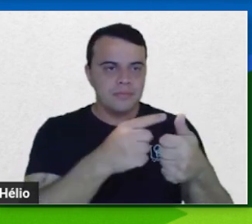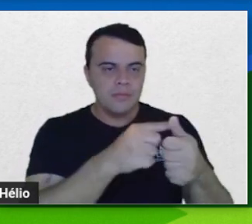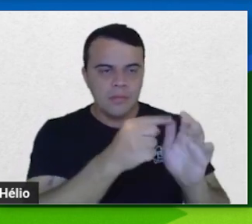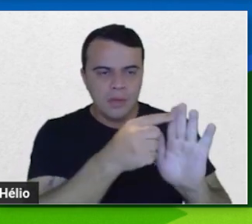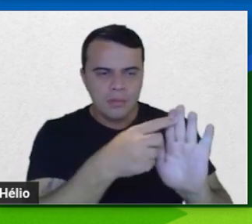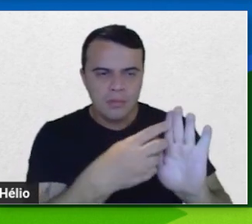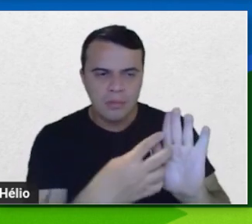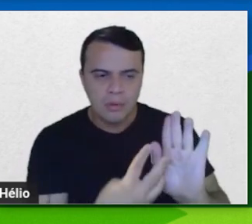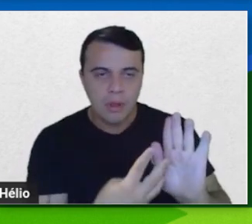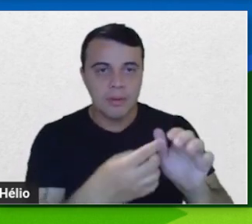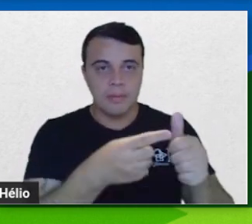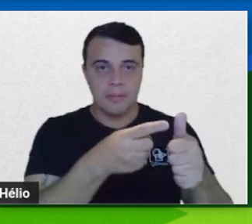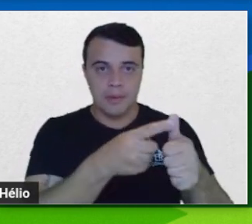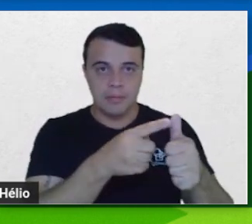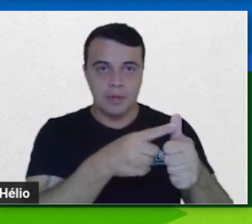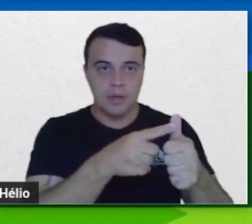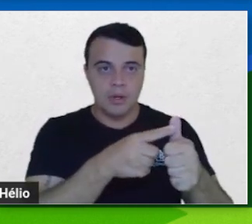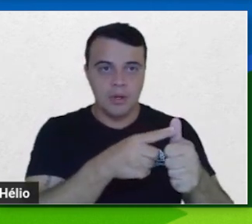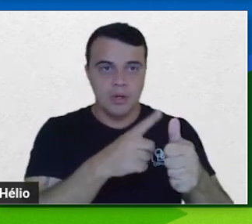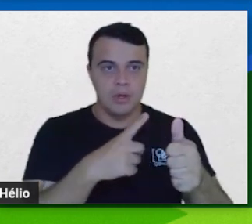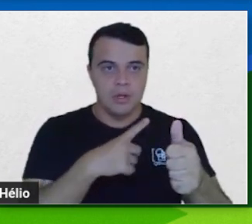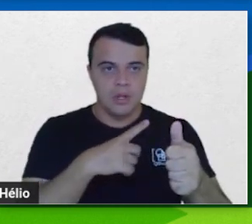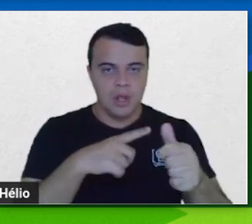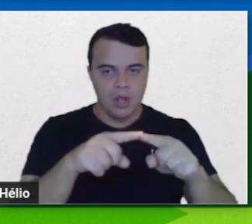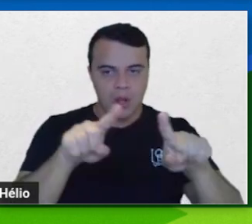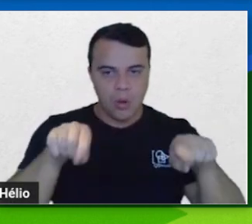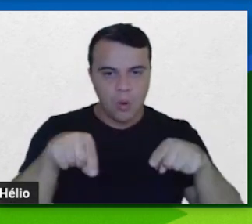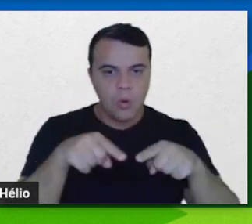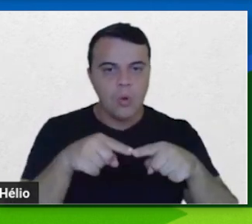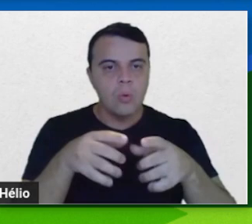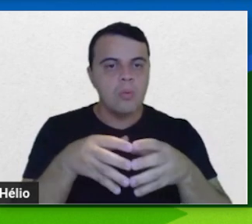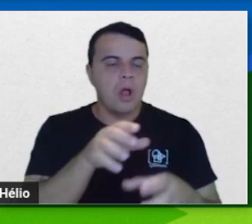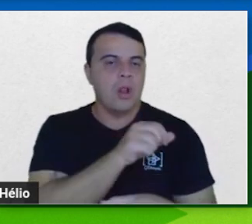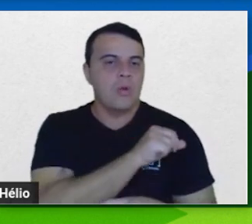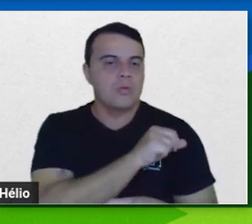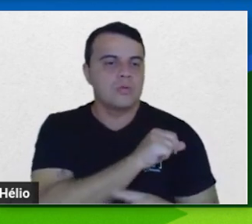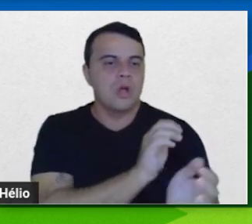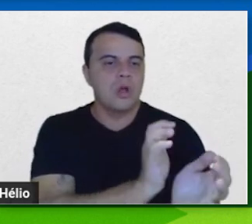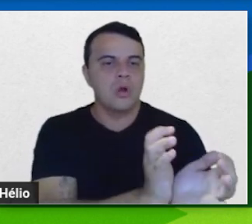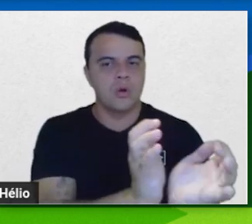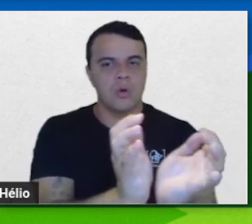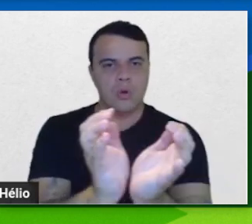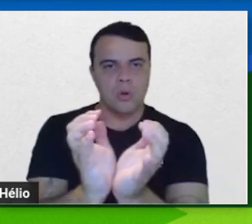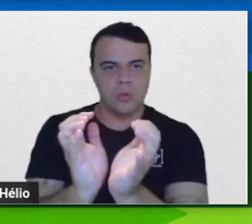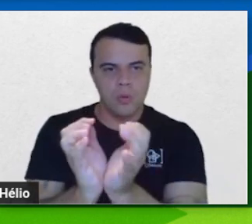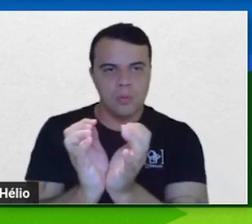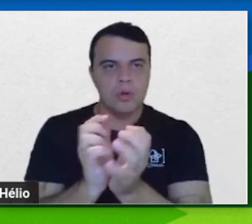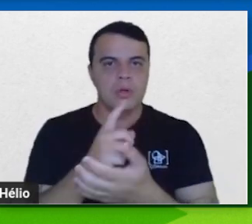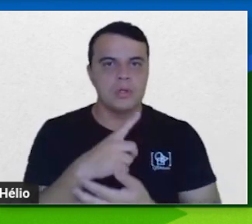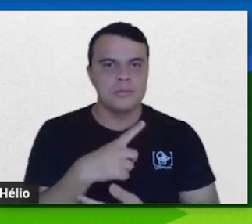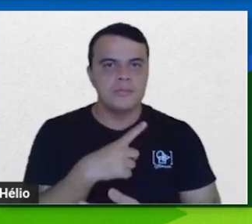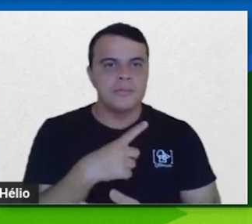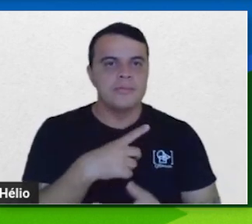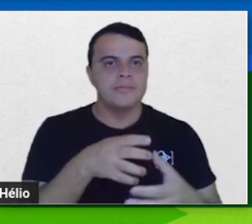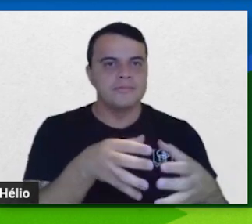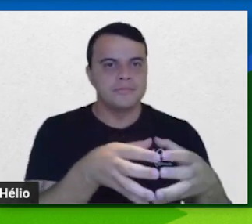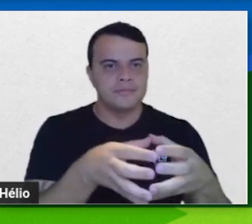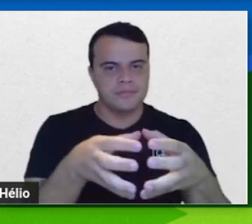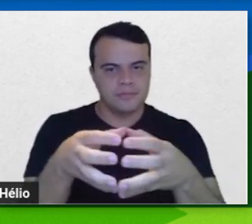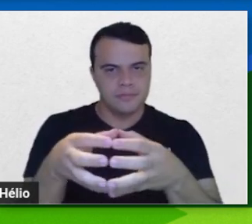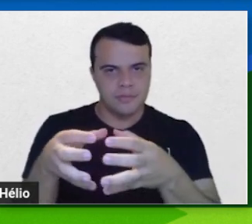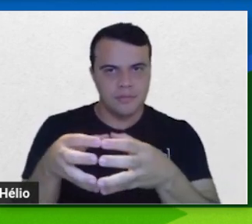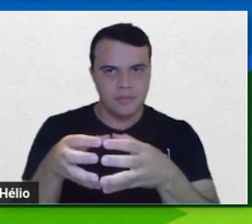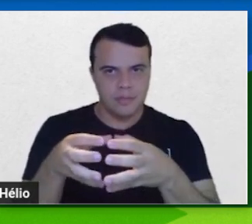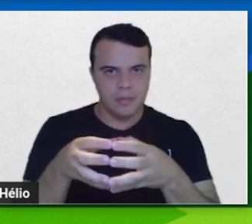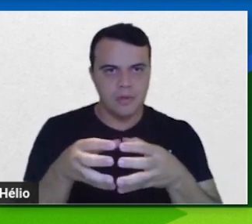seria dividir essas turmas em grupos. Então, pega uma turma, divide essa turma, né?